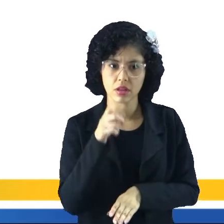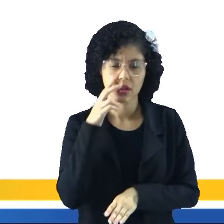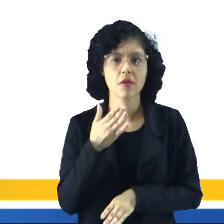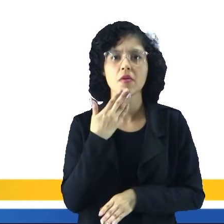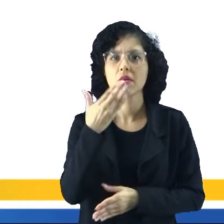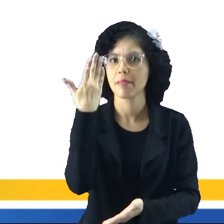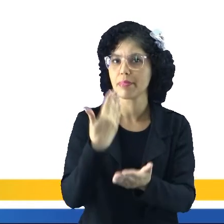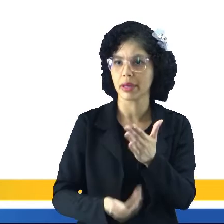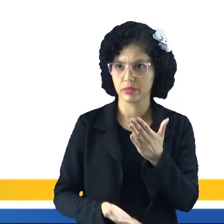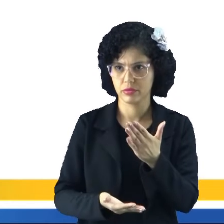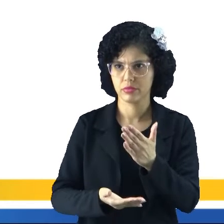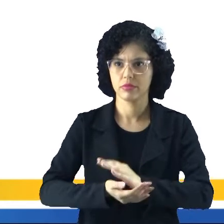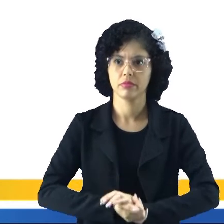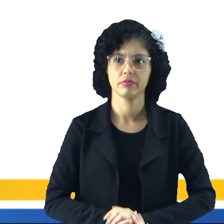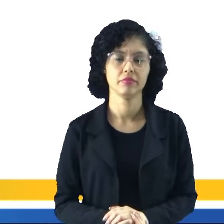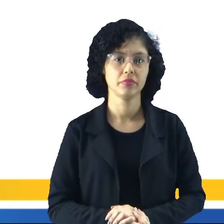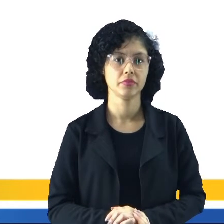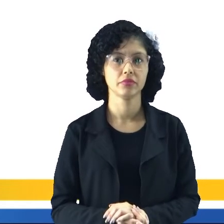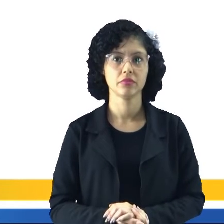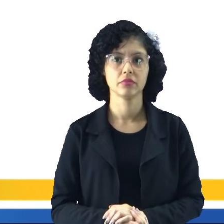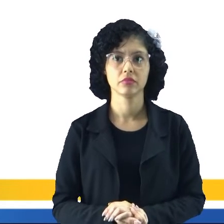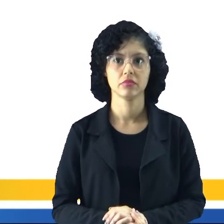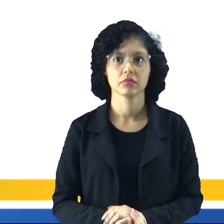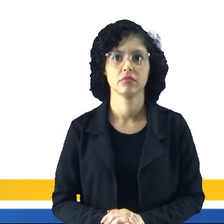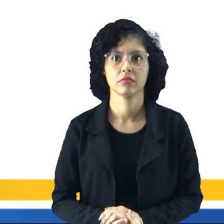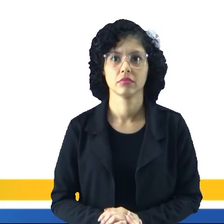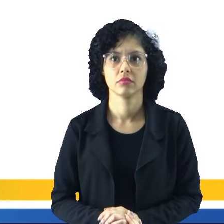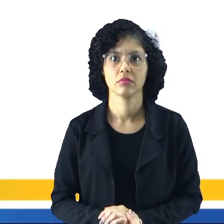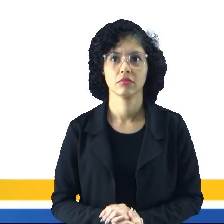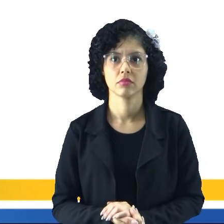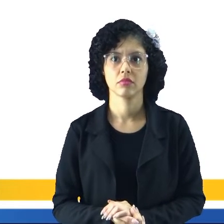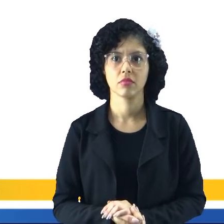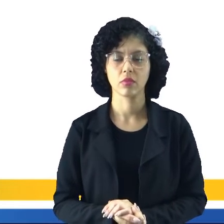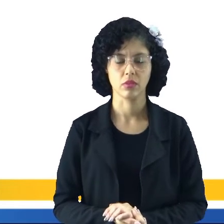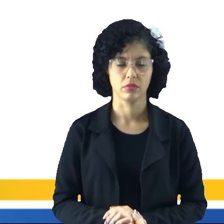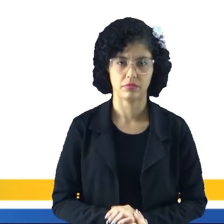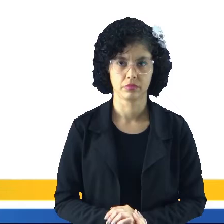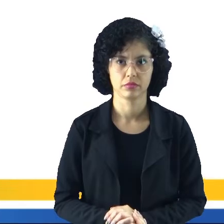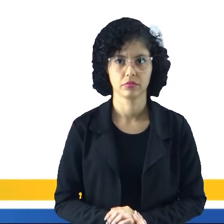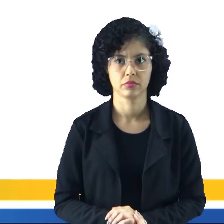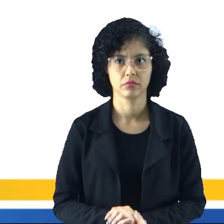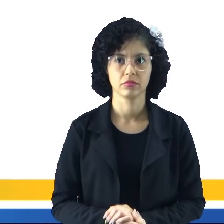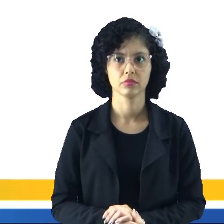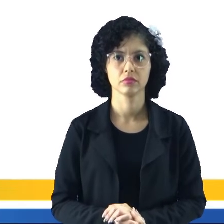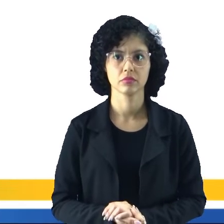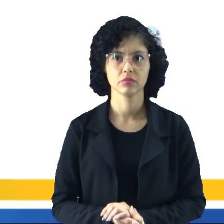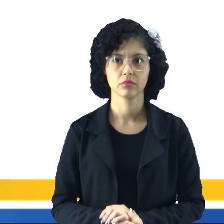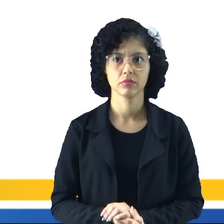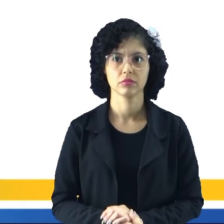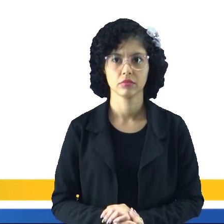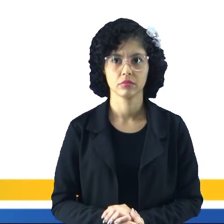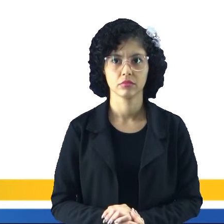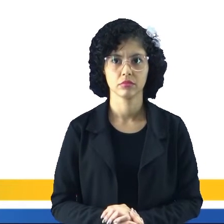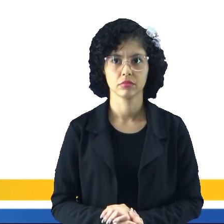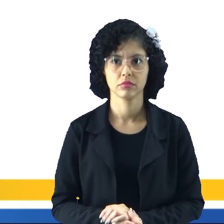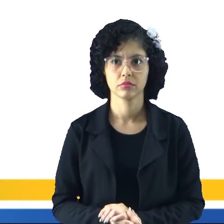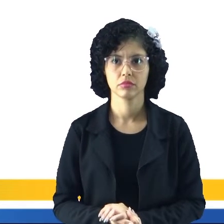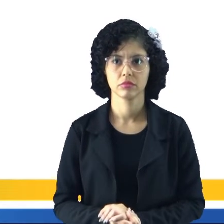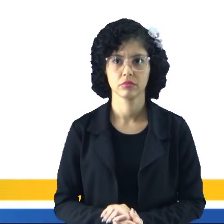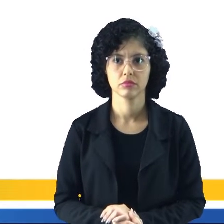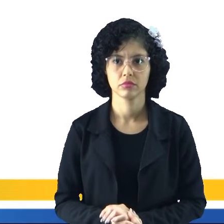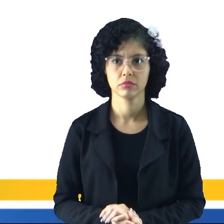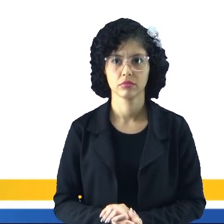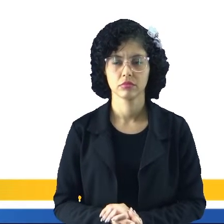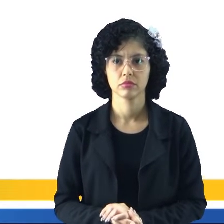a sua personalidade. Aí o outro personagem, né, que perguntou, que ele estava perguntando para ele, uma vez que ele fez uma pergunta